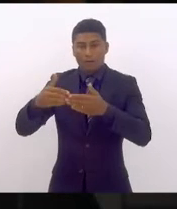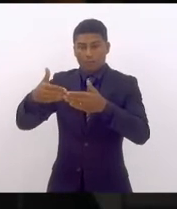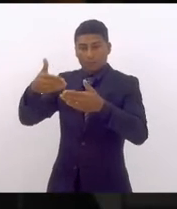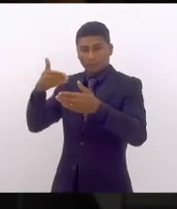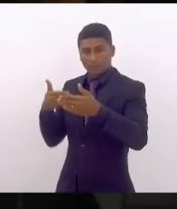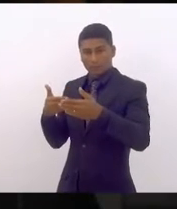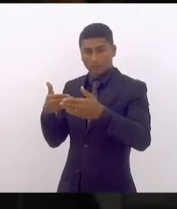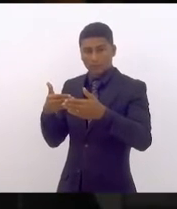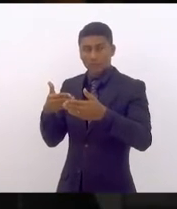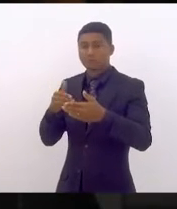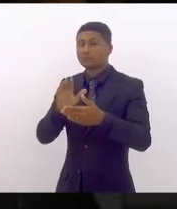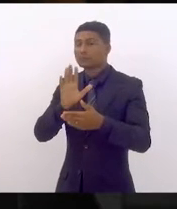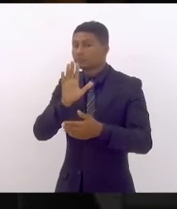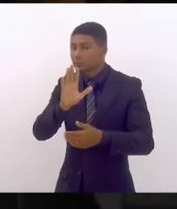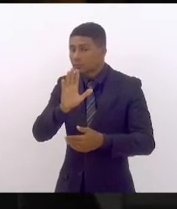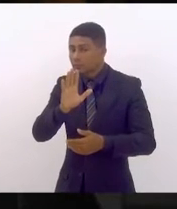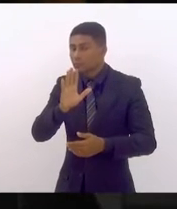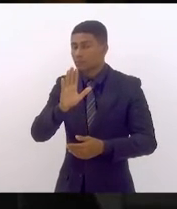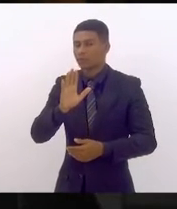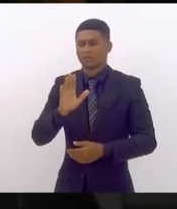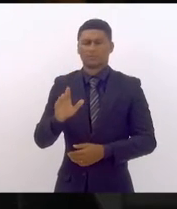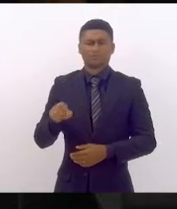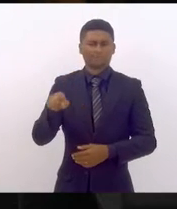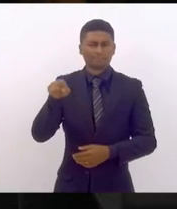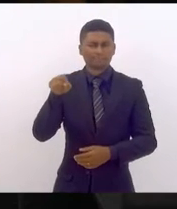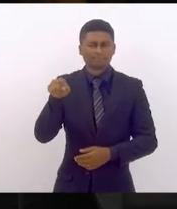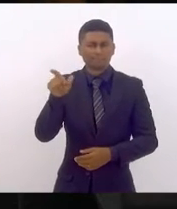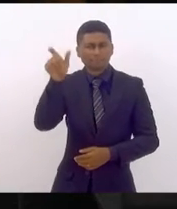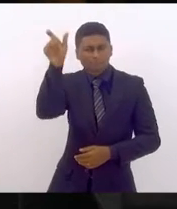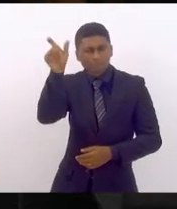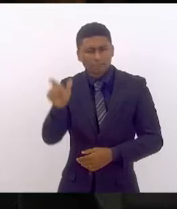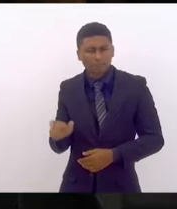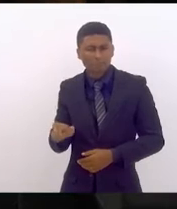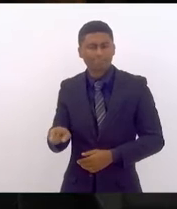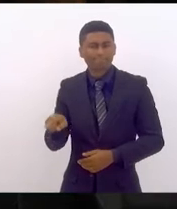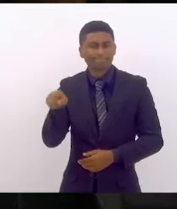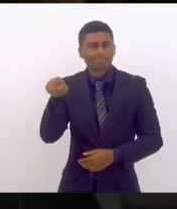o fato por si só mostra